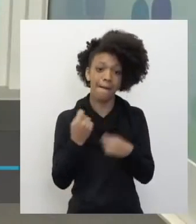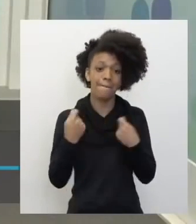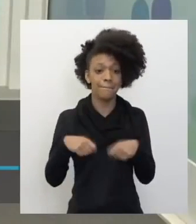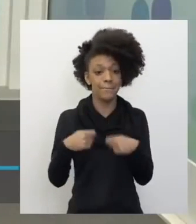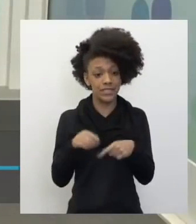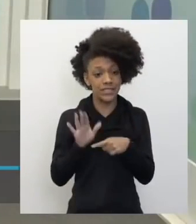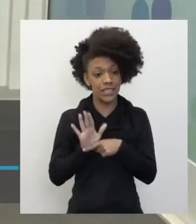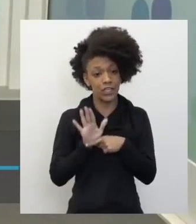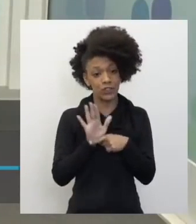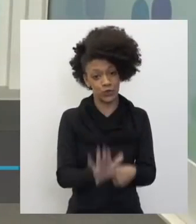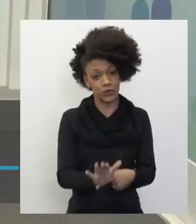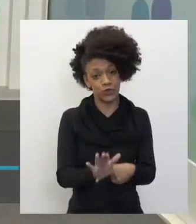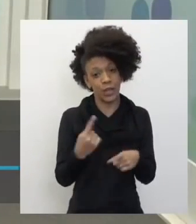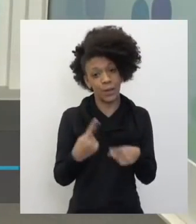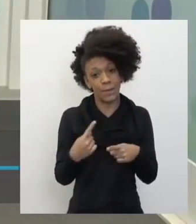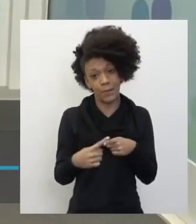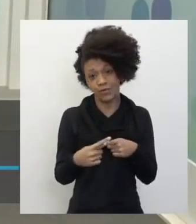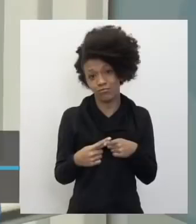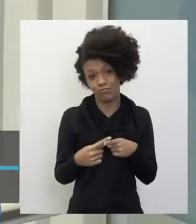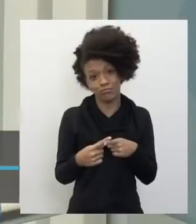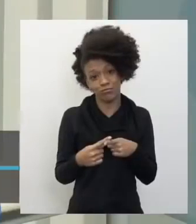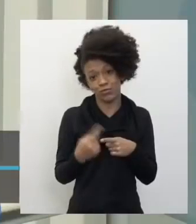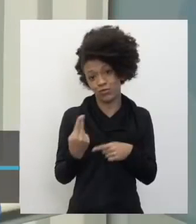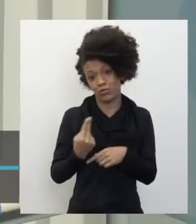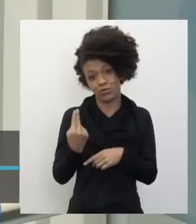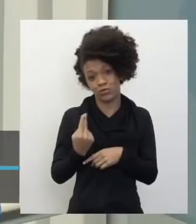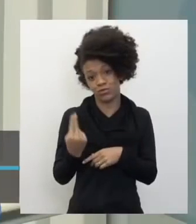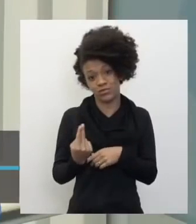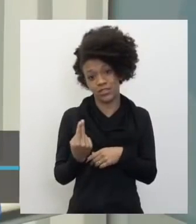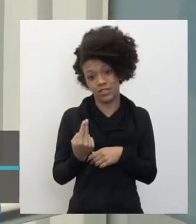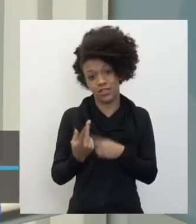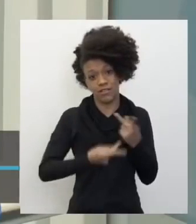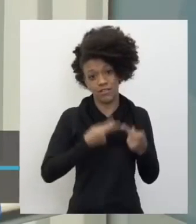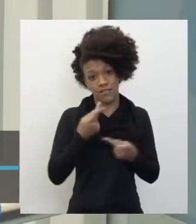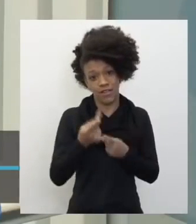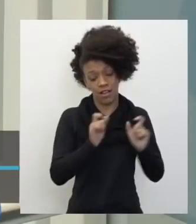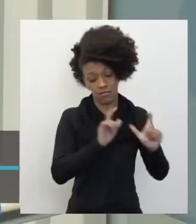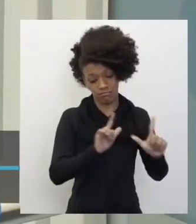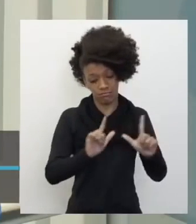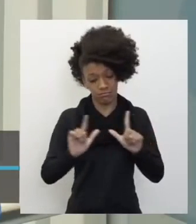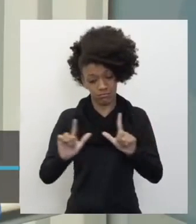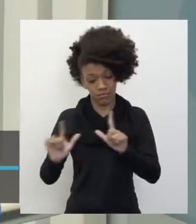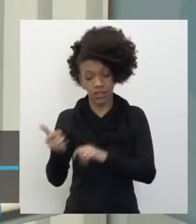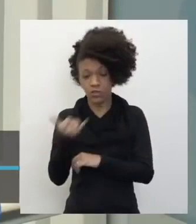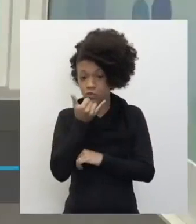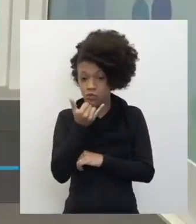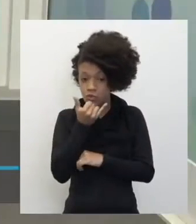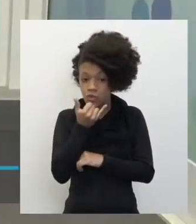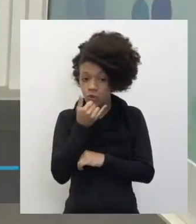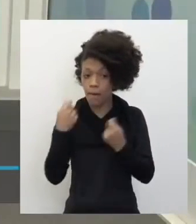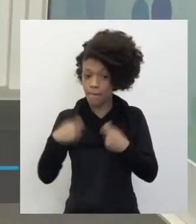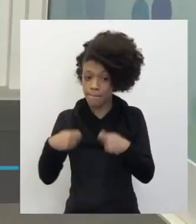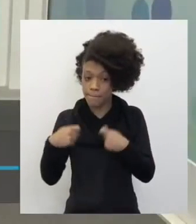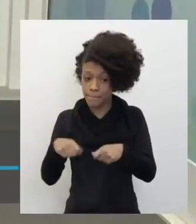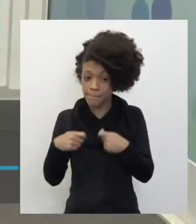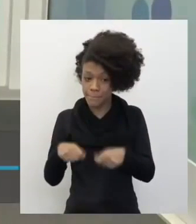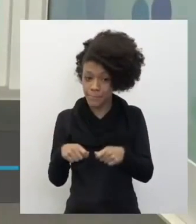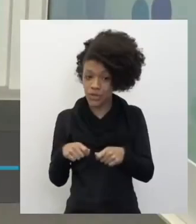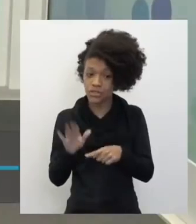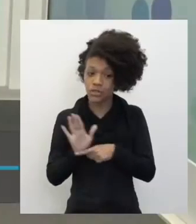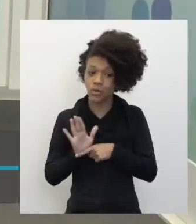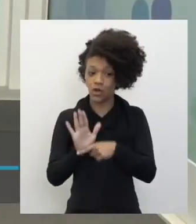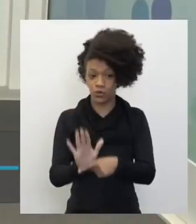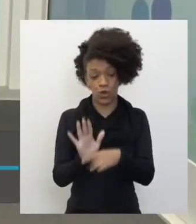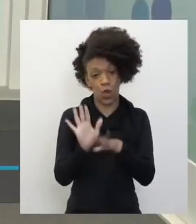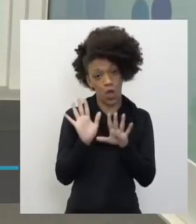É verdade, Porque a gente não tem como ficar falando, porque são várias imagens. Então, eu peço desculpas, eu preciso do auxílio de alguém em